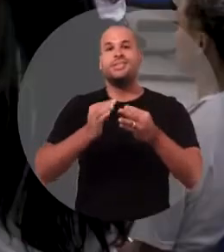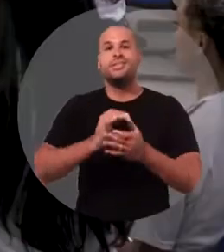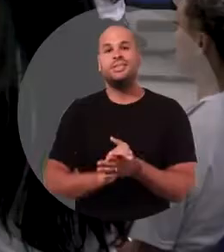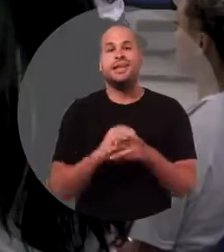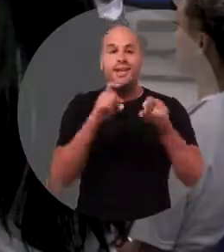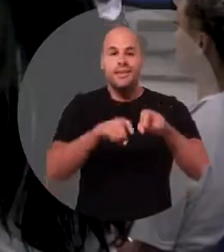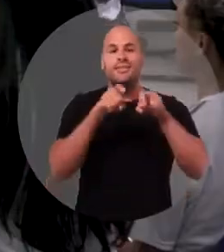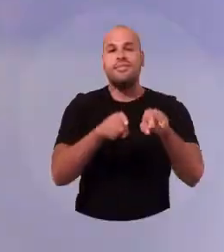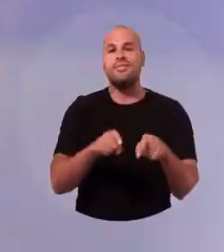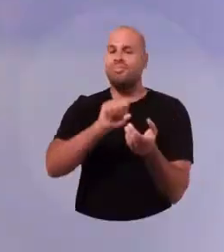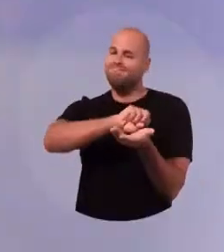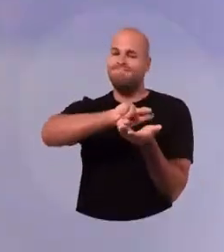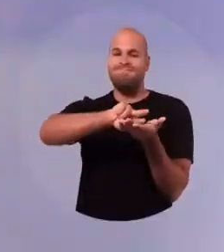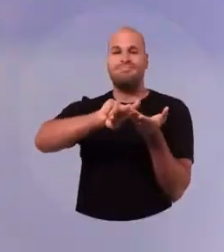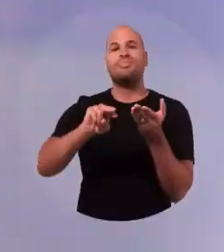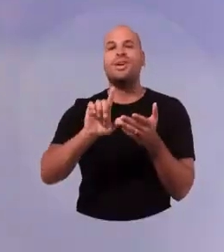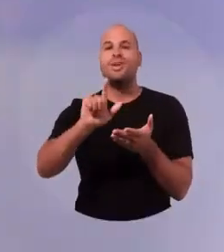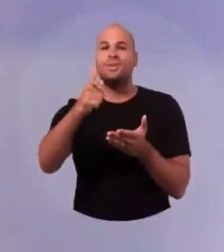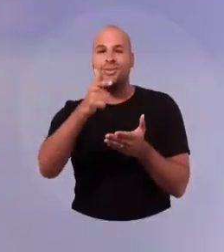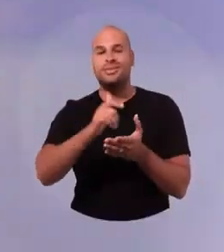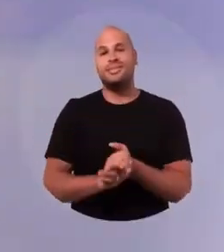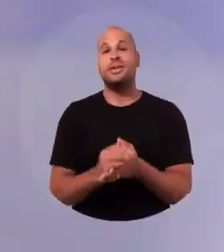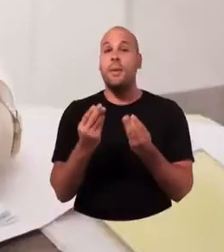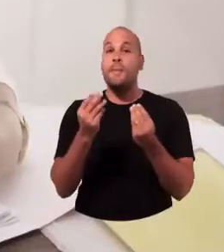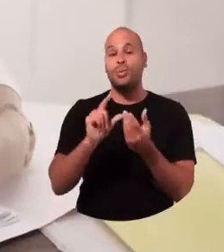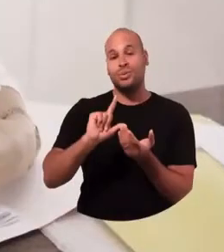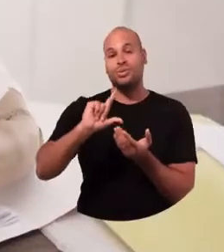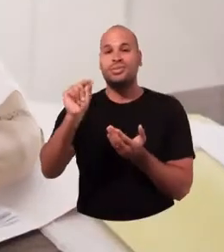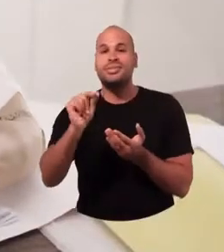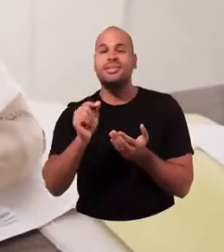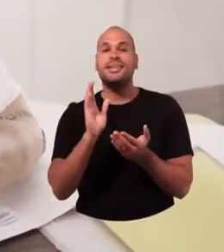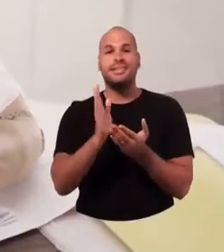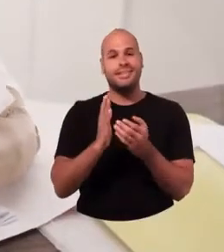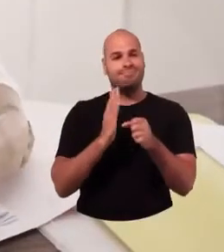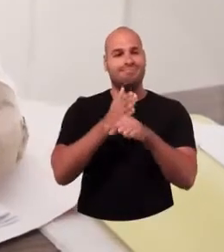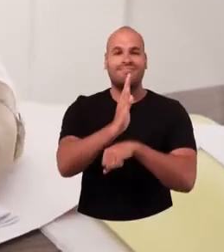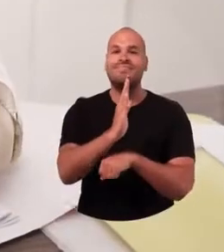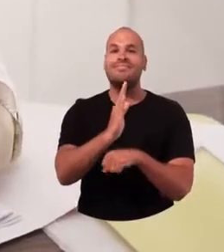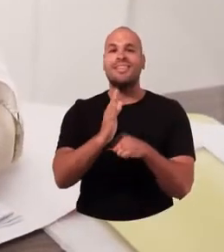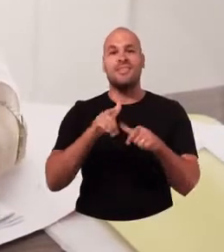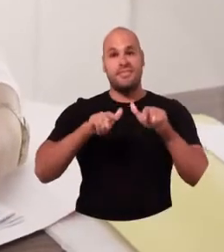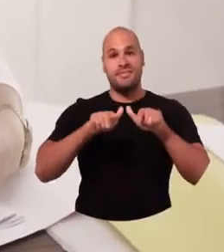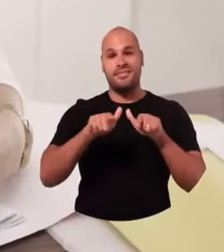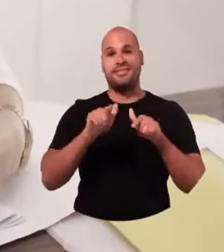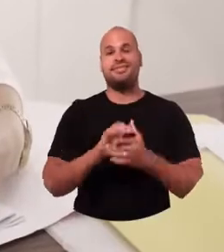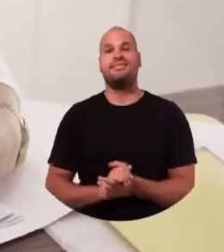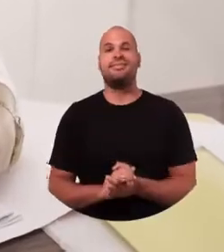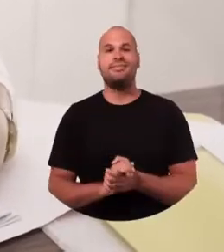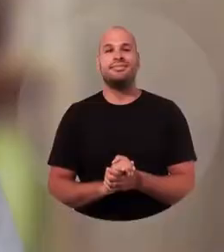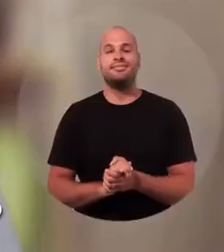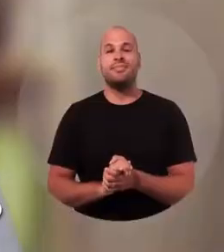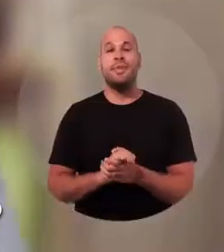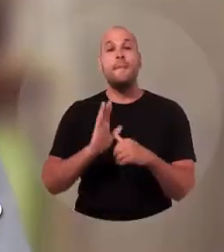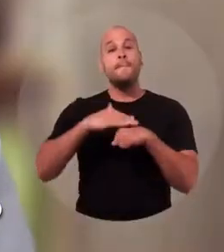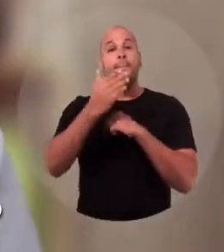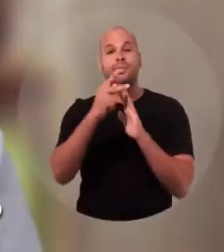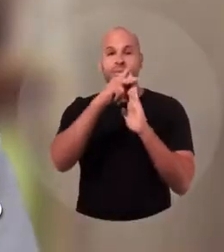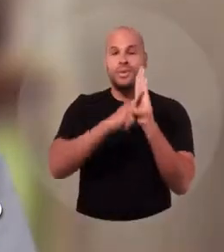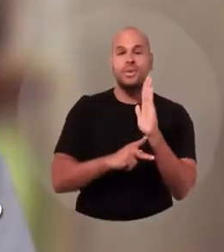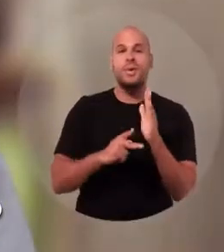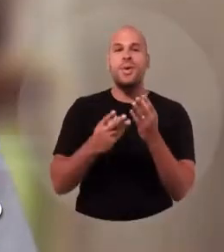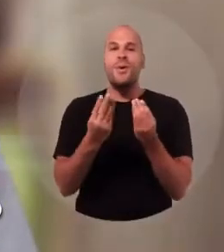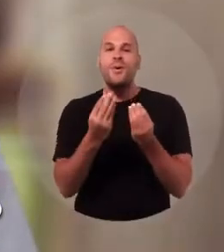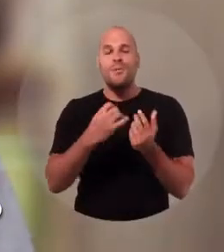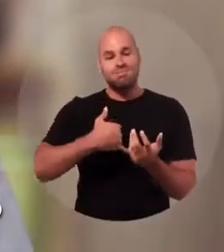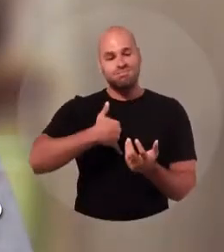jurídicos, agricultura, entre tantas outras. Muitos saem dali direto para o emprego. Mas um programa que